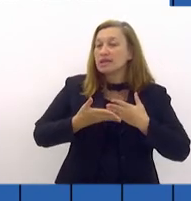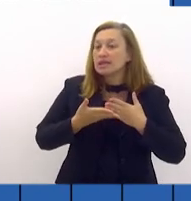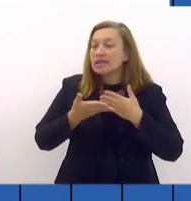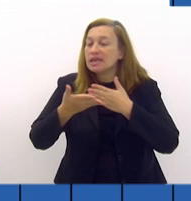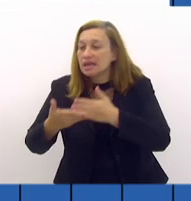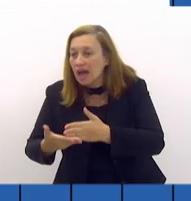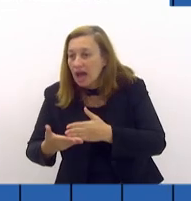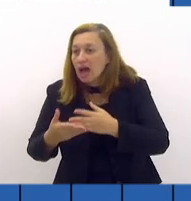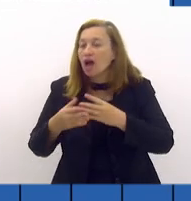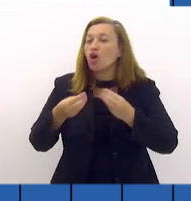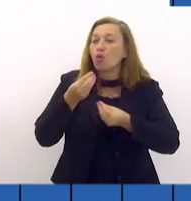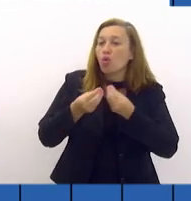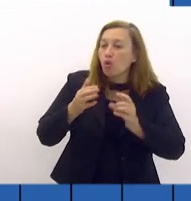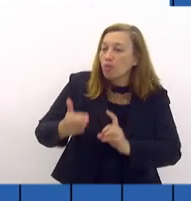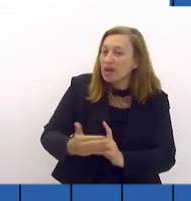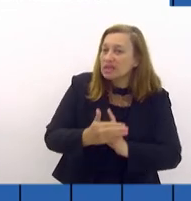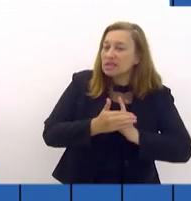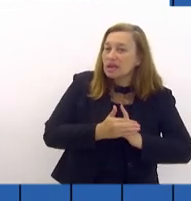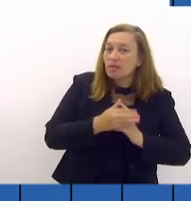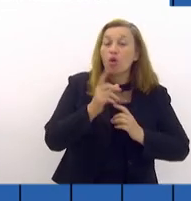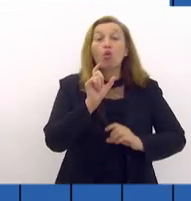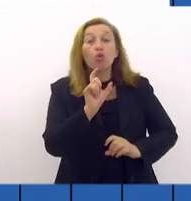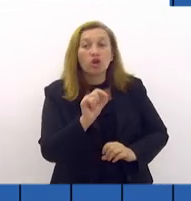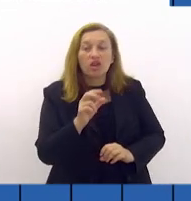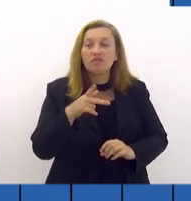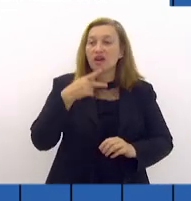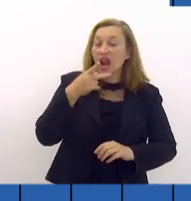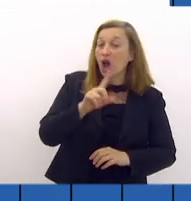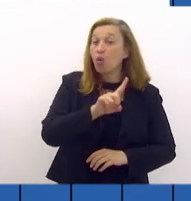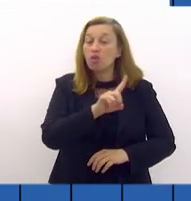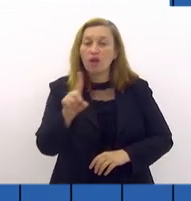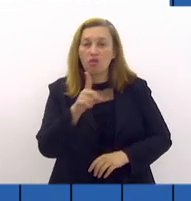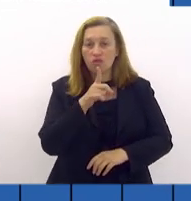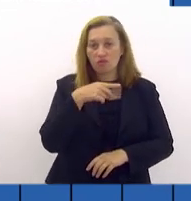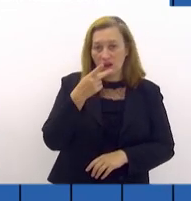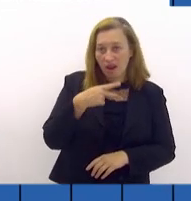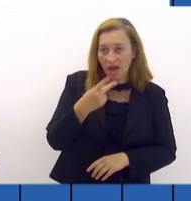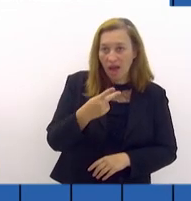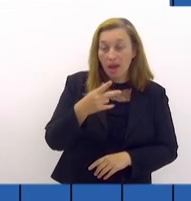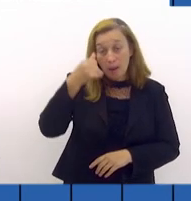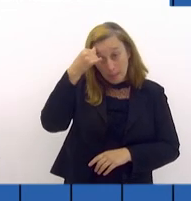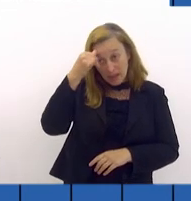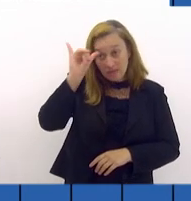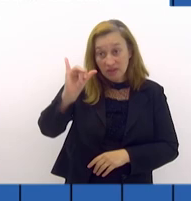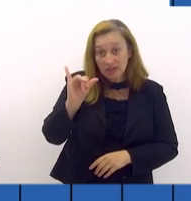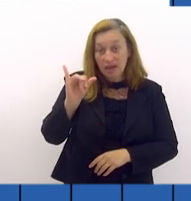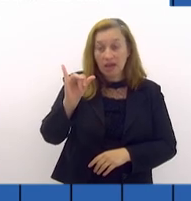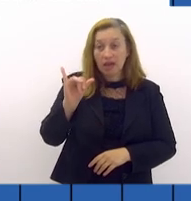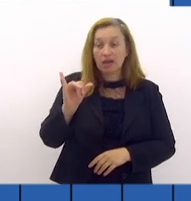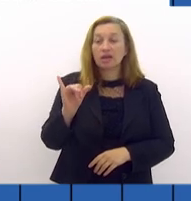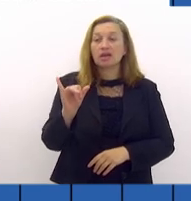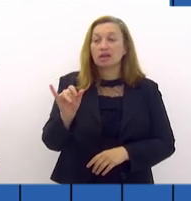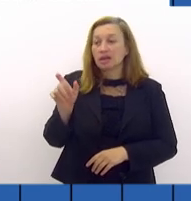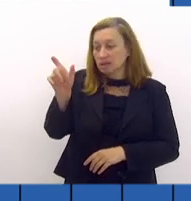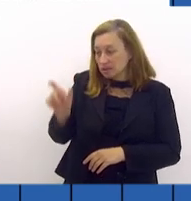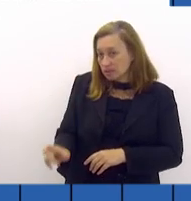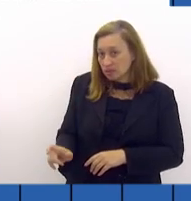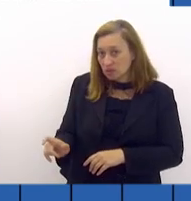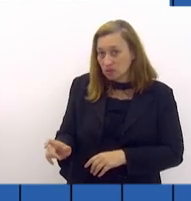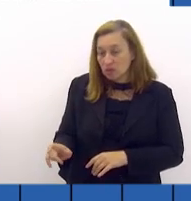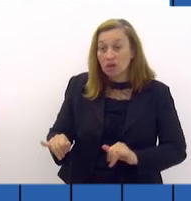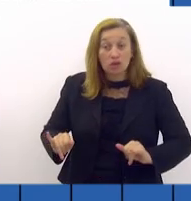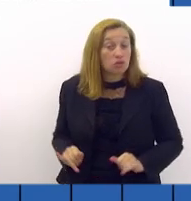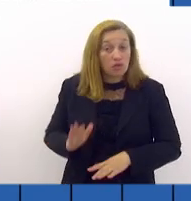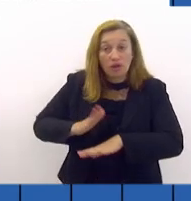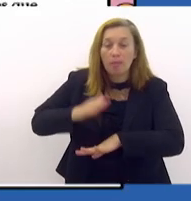como acolher essa pessoa, ou o que falar ou não falar para evitar que essa vítima ainda fique em uma